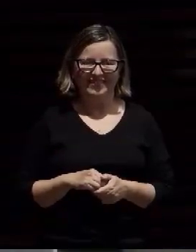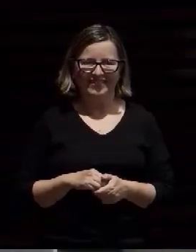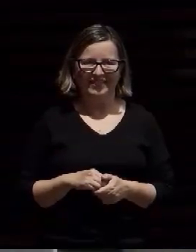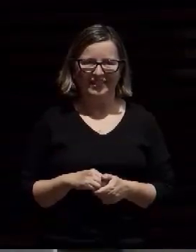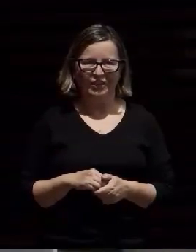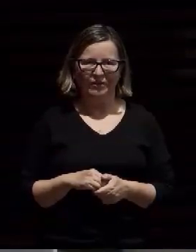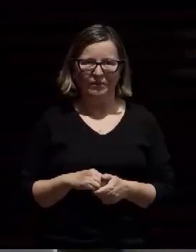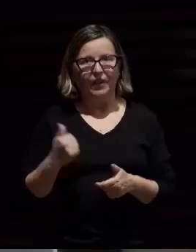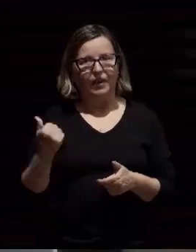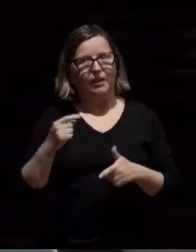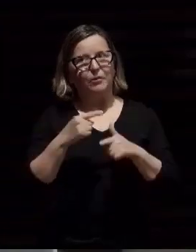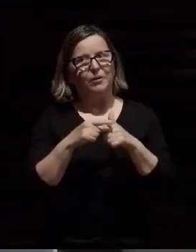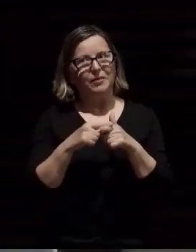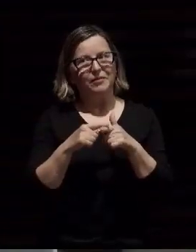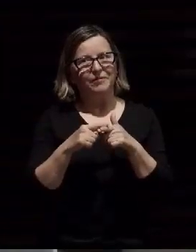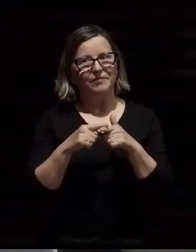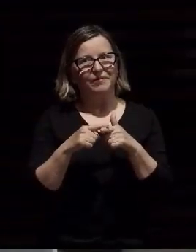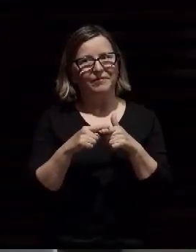Ela é um problema.